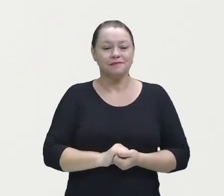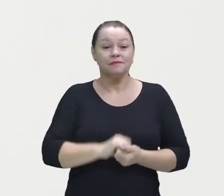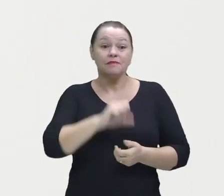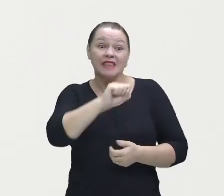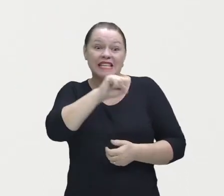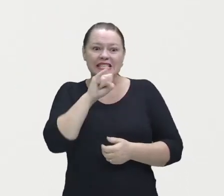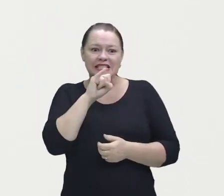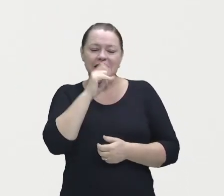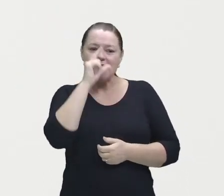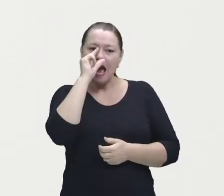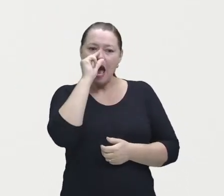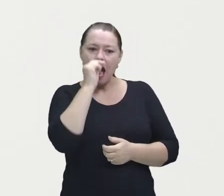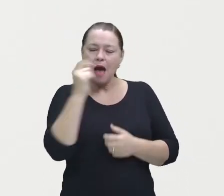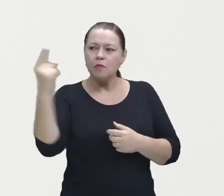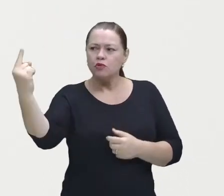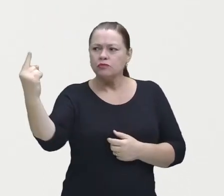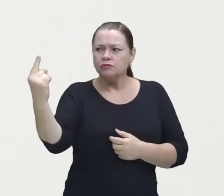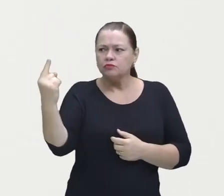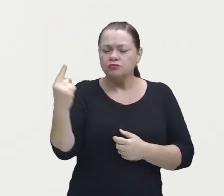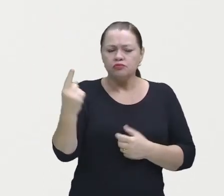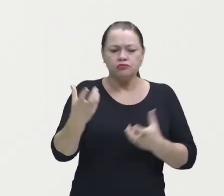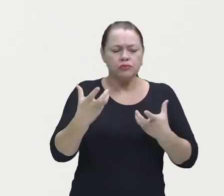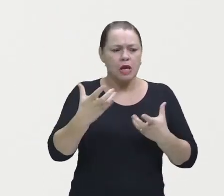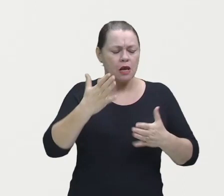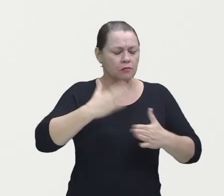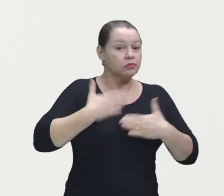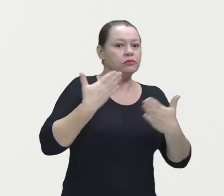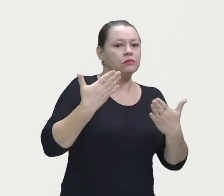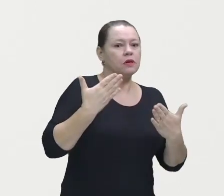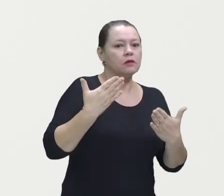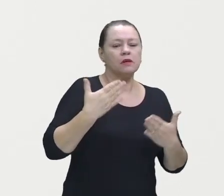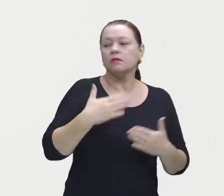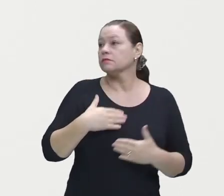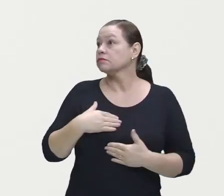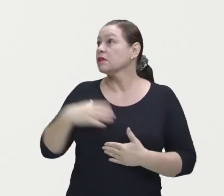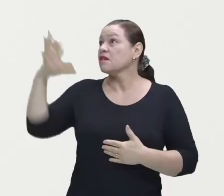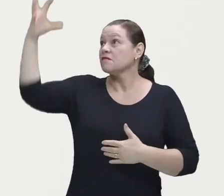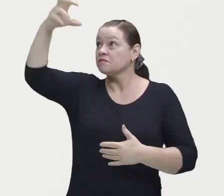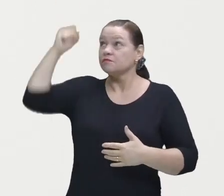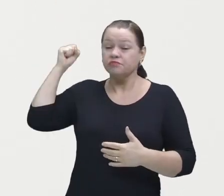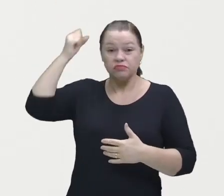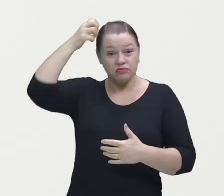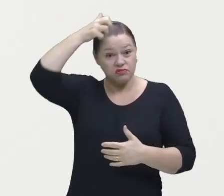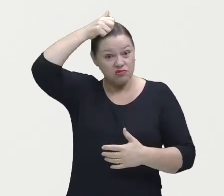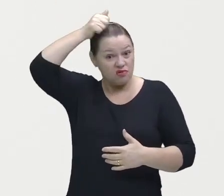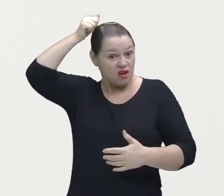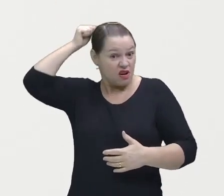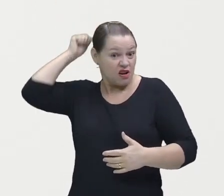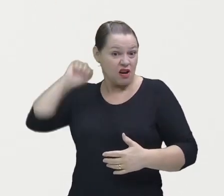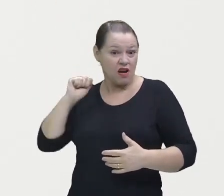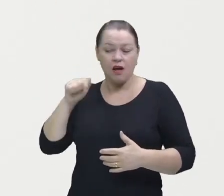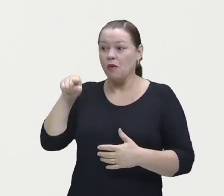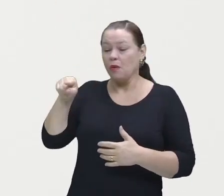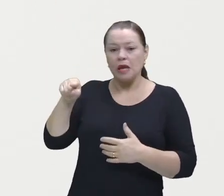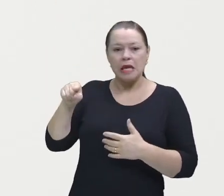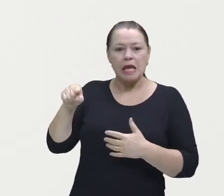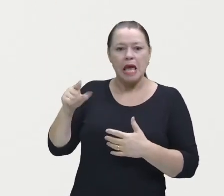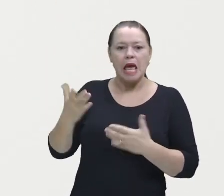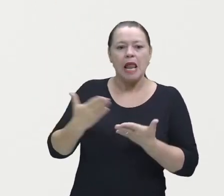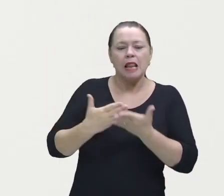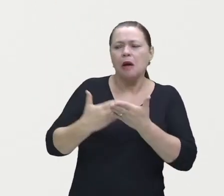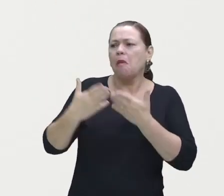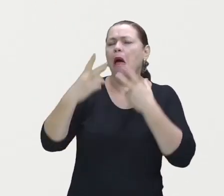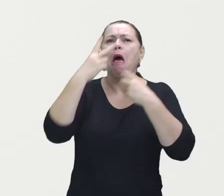bruxa vem querendo me assustar, puxo a peruca dela e ela começa